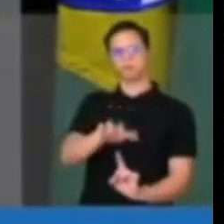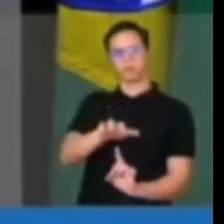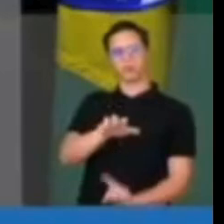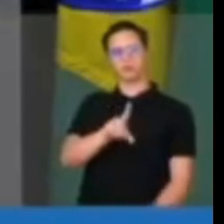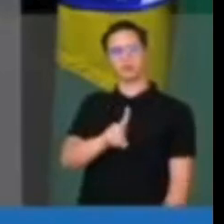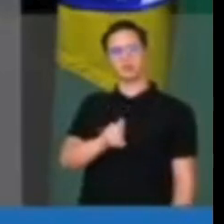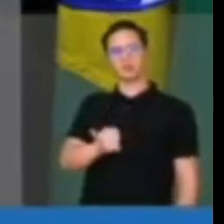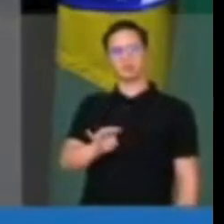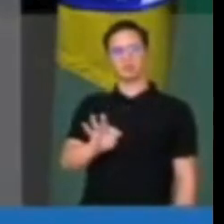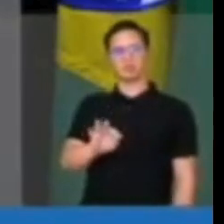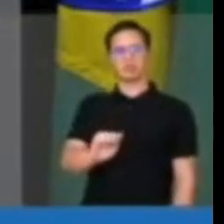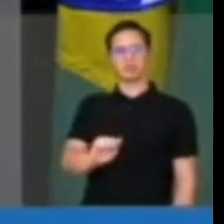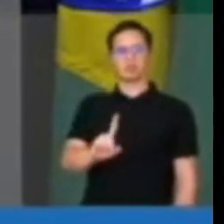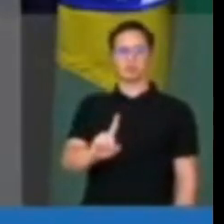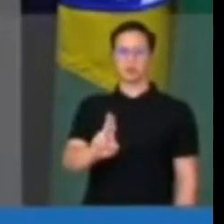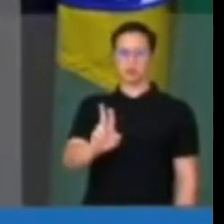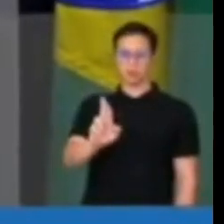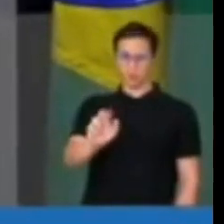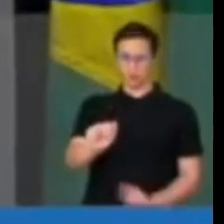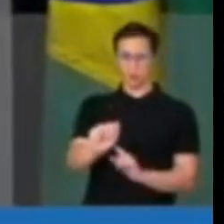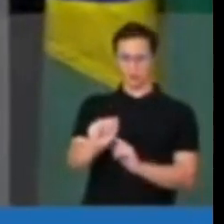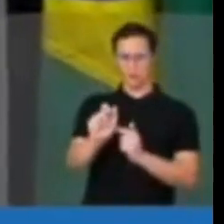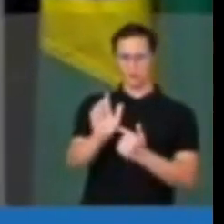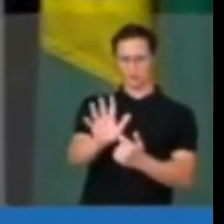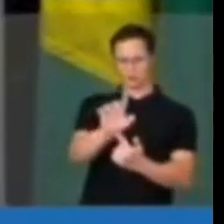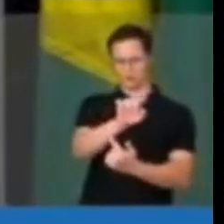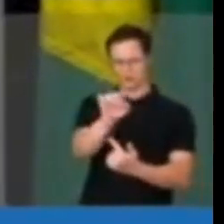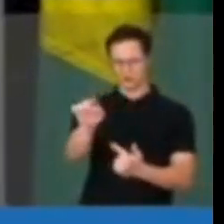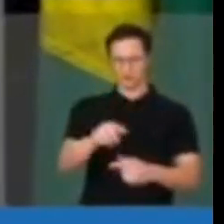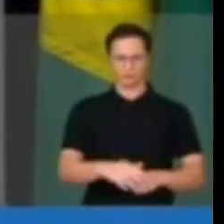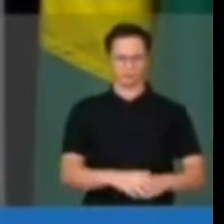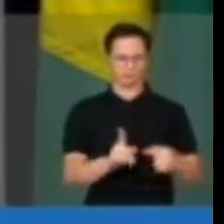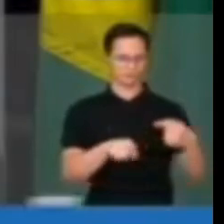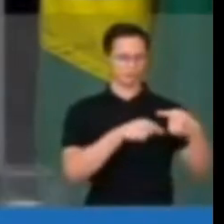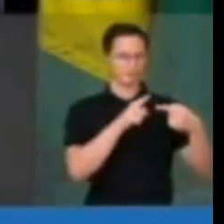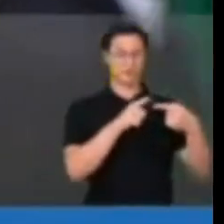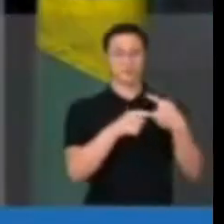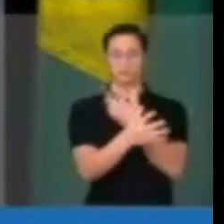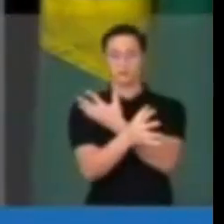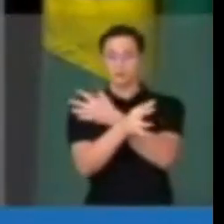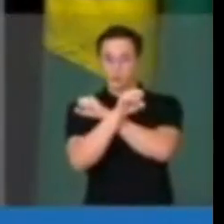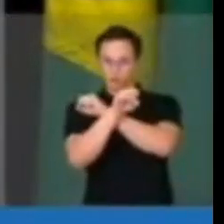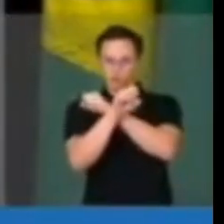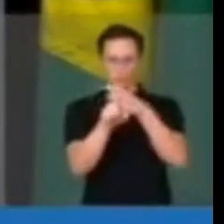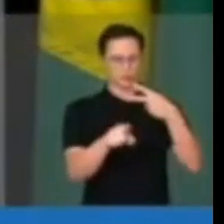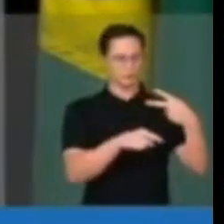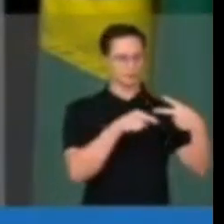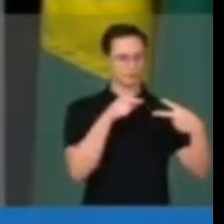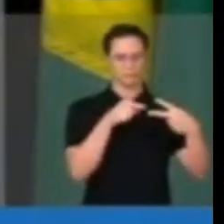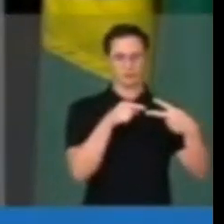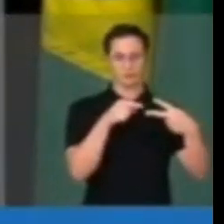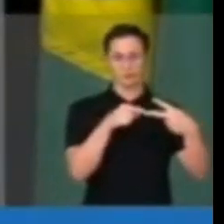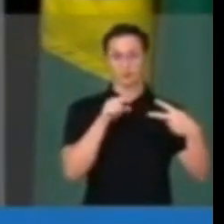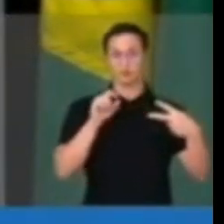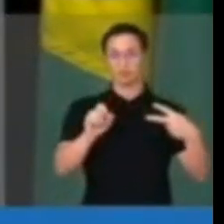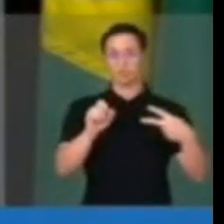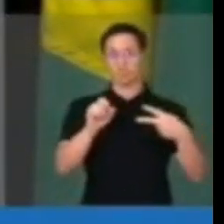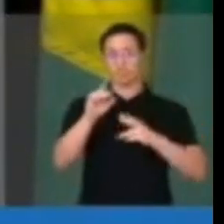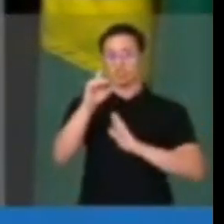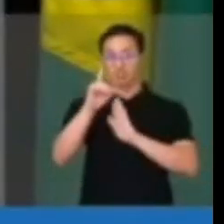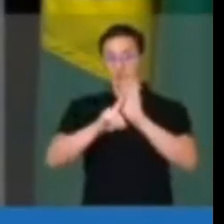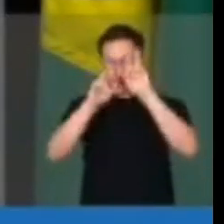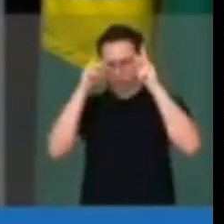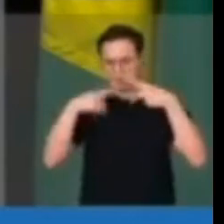são comuns em qualquer ditadura. Censura implacável, violação sistemática dos direitos